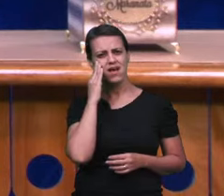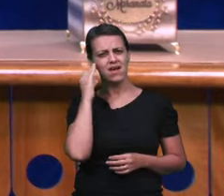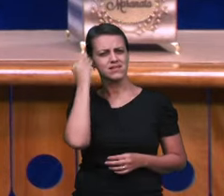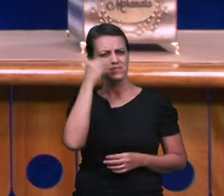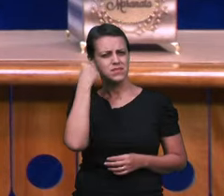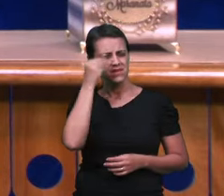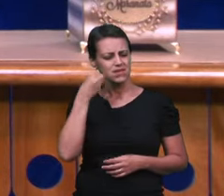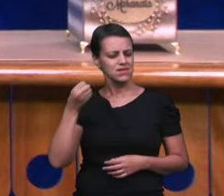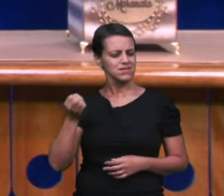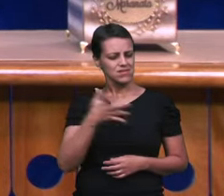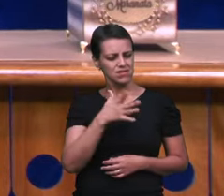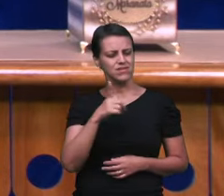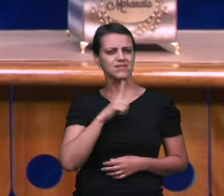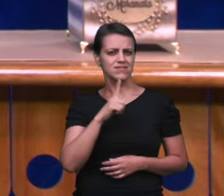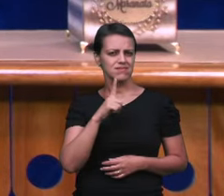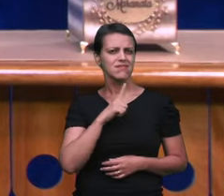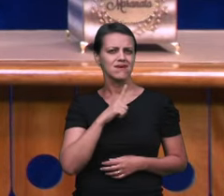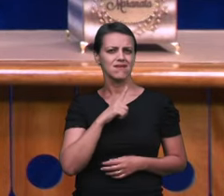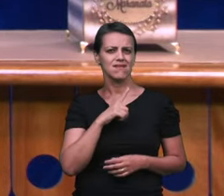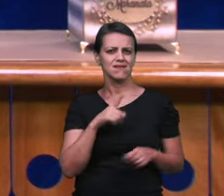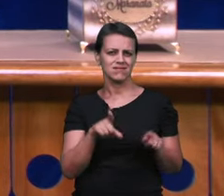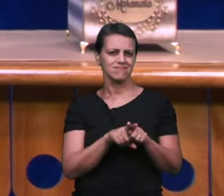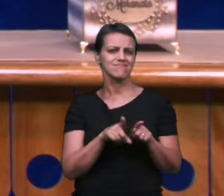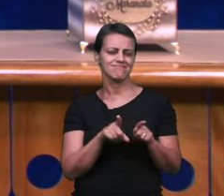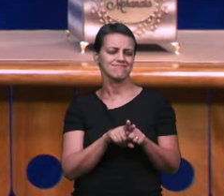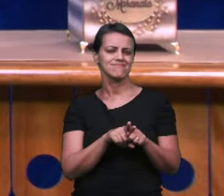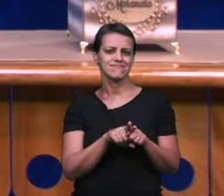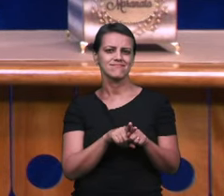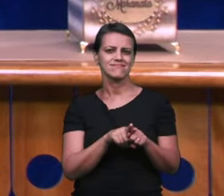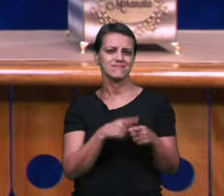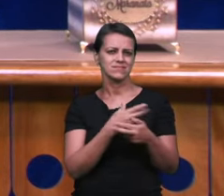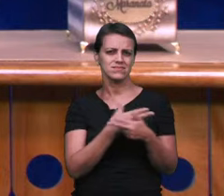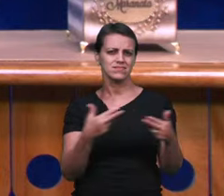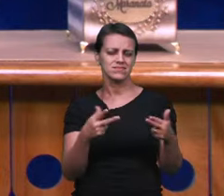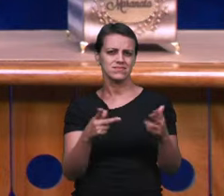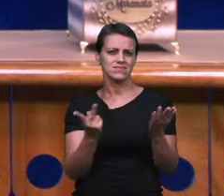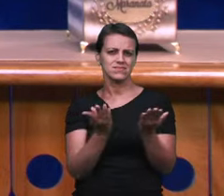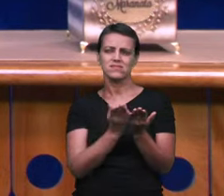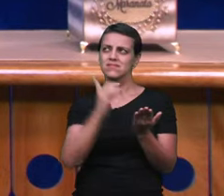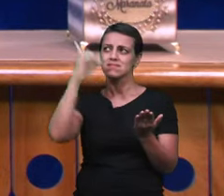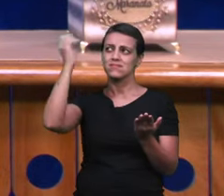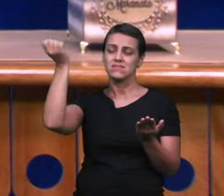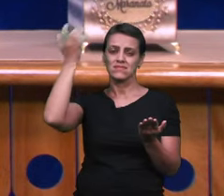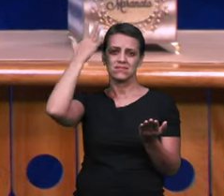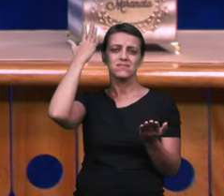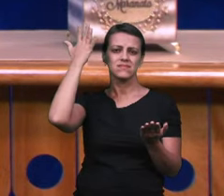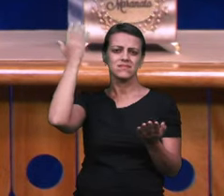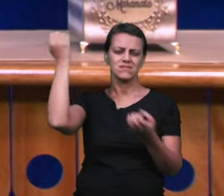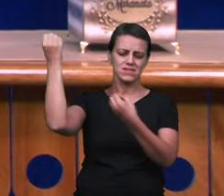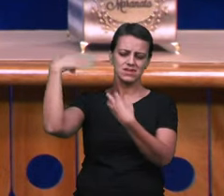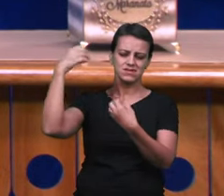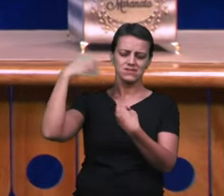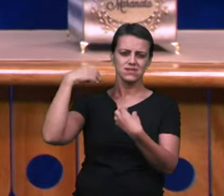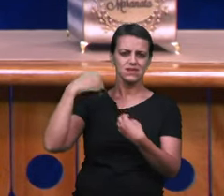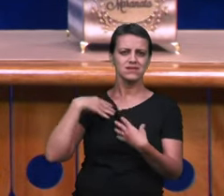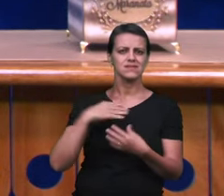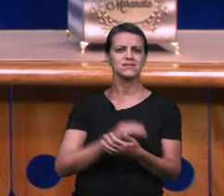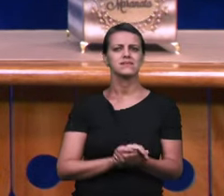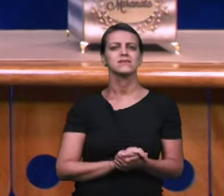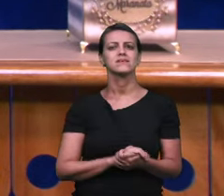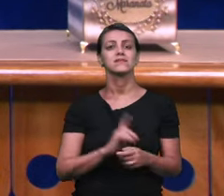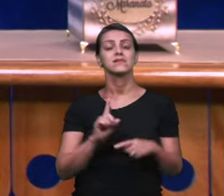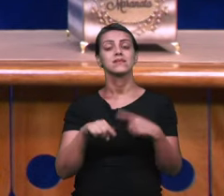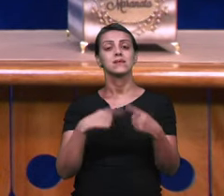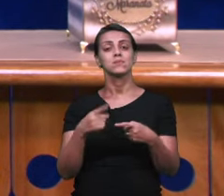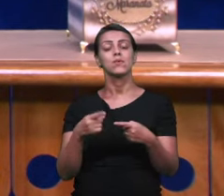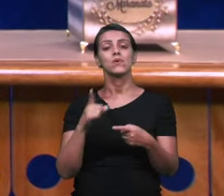experiência, uma visão nova daquilo que a Palavra de Deus ensina e do momento profético que nós estamos vivendo. Depois você teve